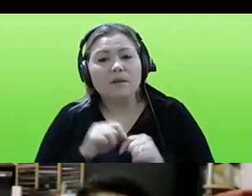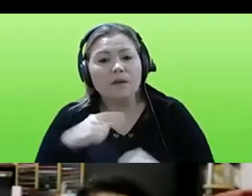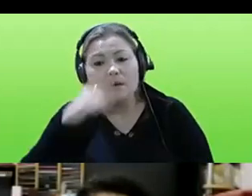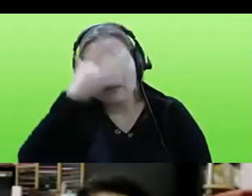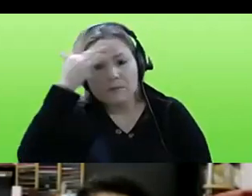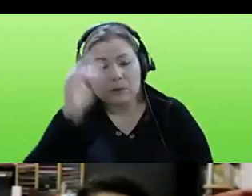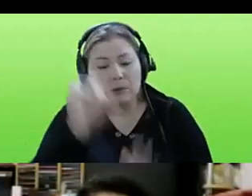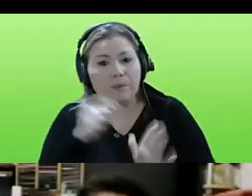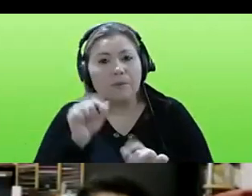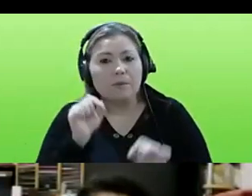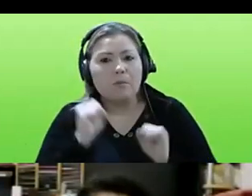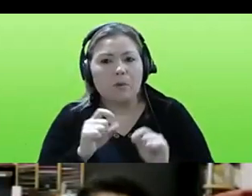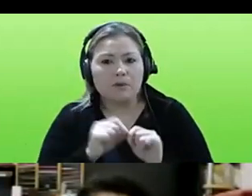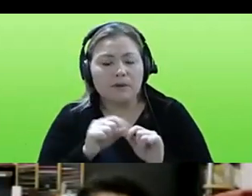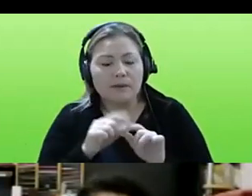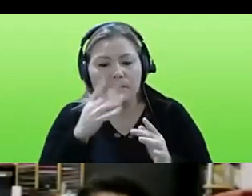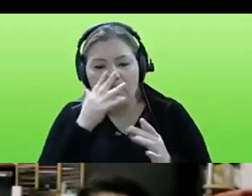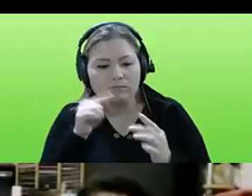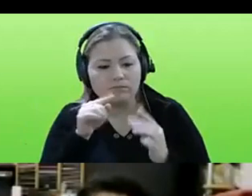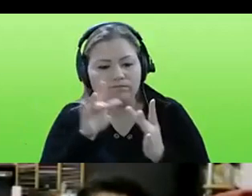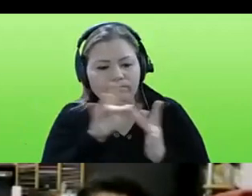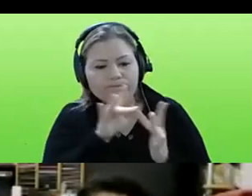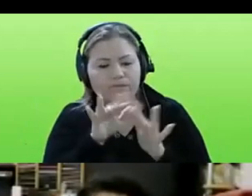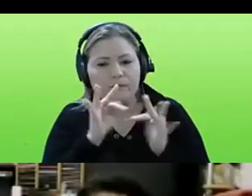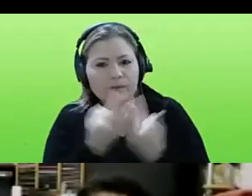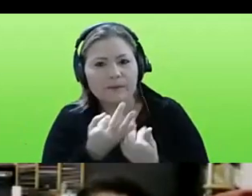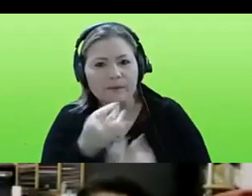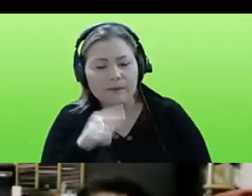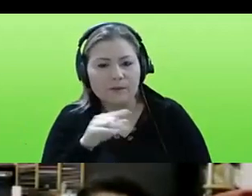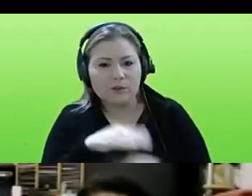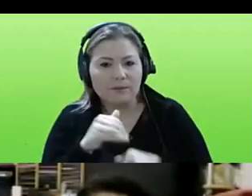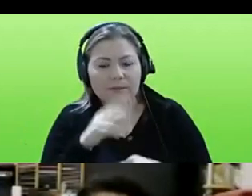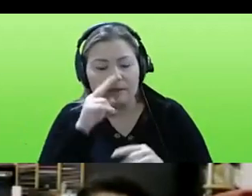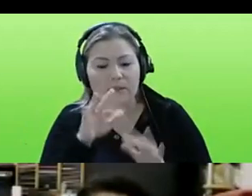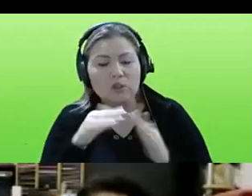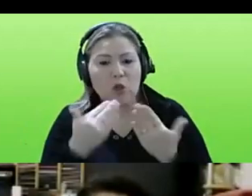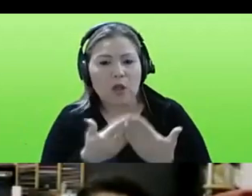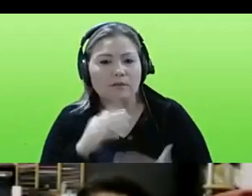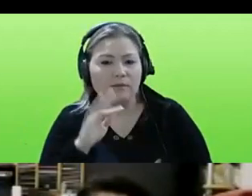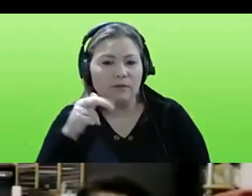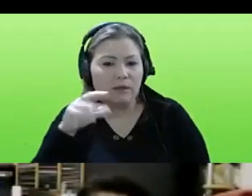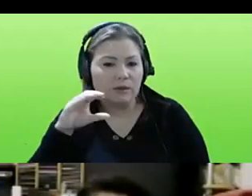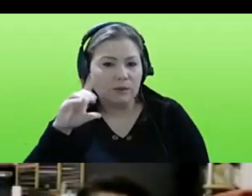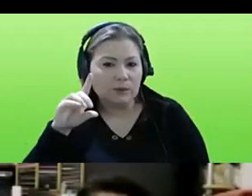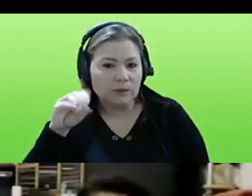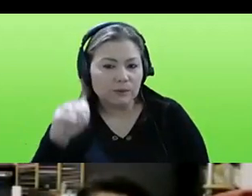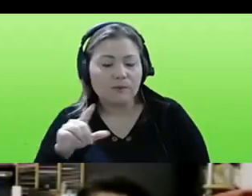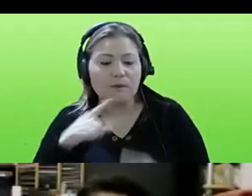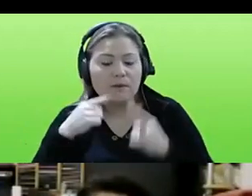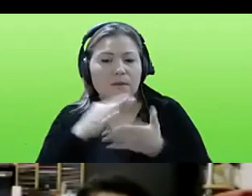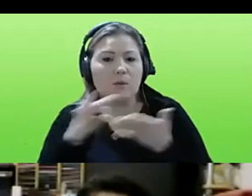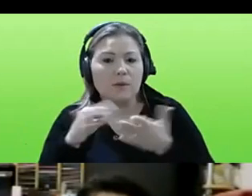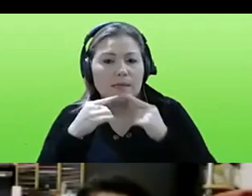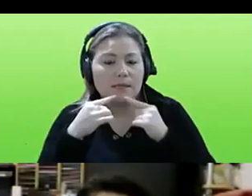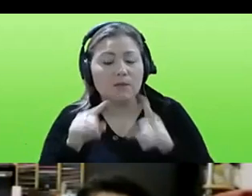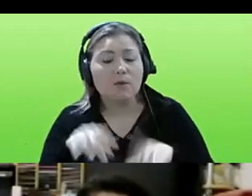primeiramente, possam se familiarizar com essa chamada Escola de Frankfurt, teoria crítica, e quando a